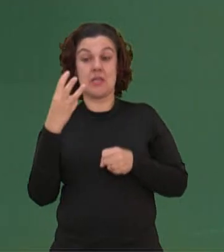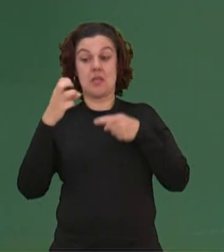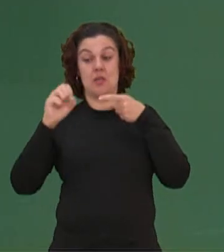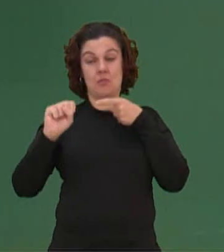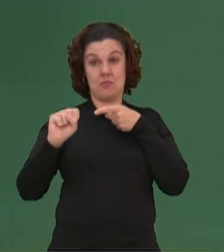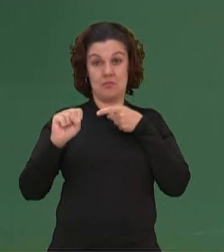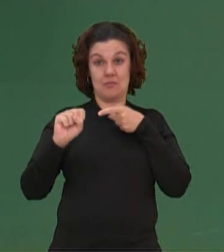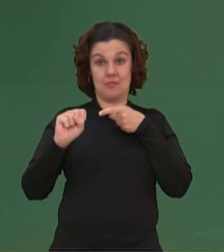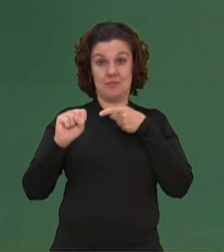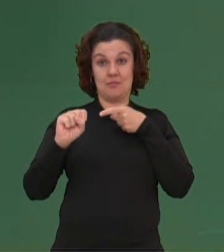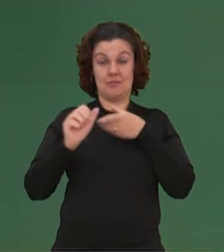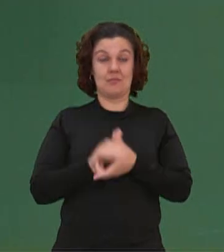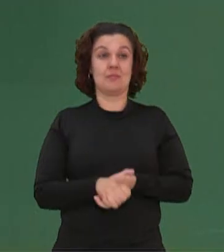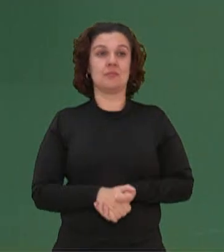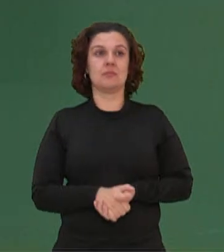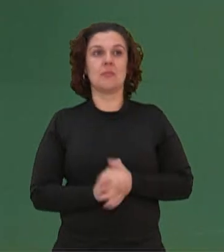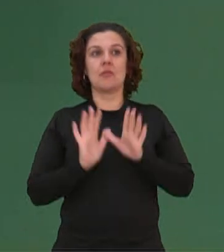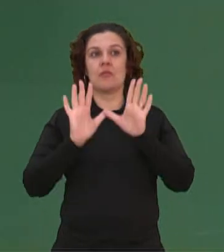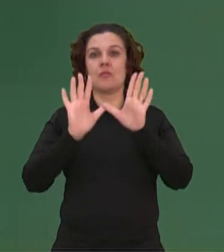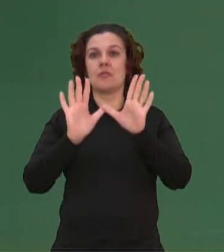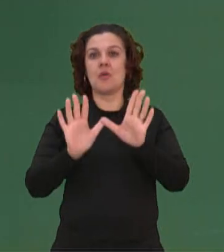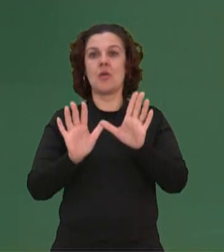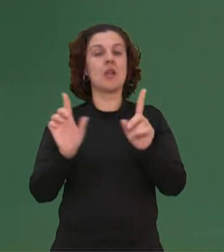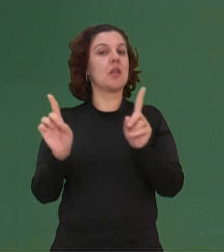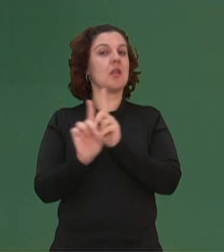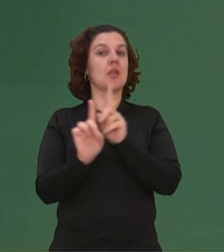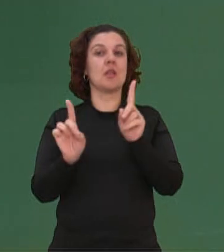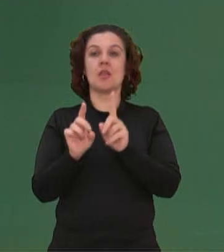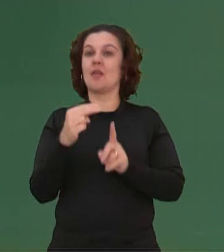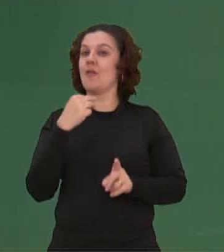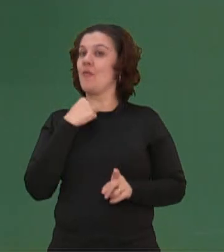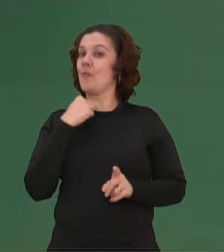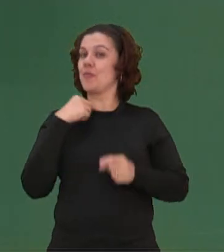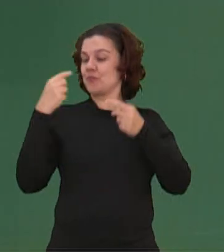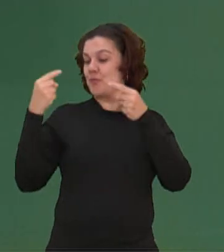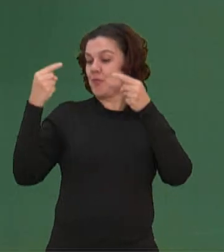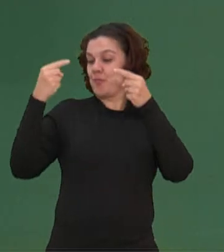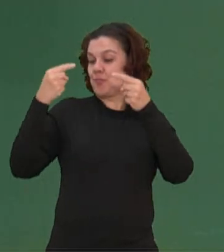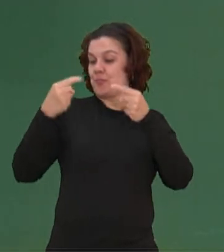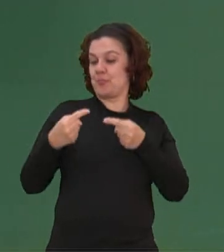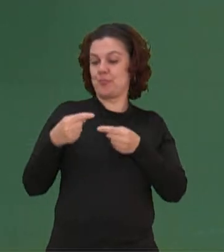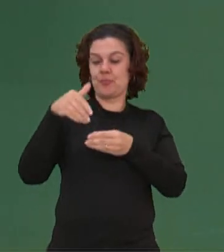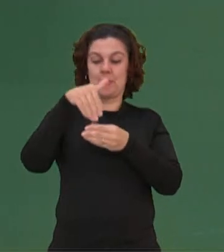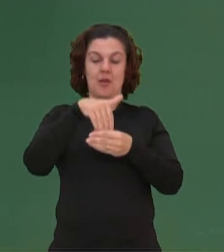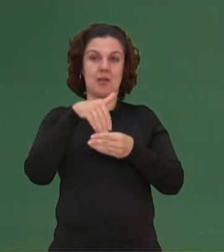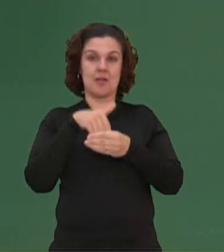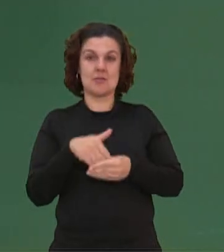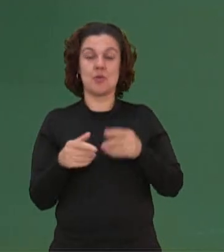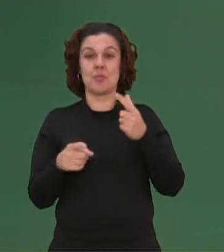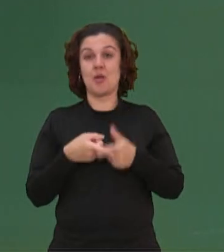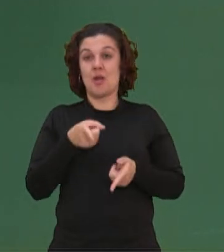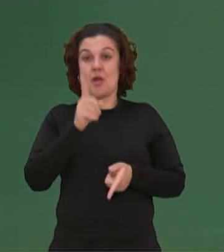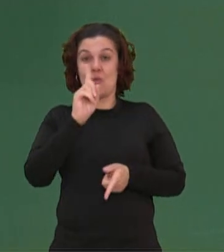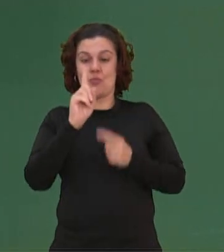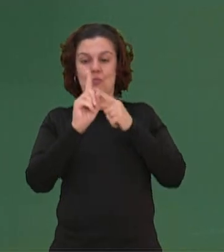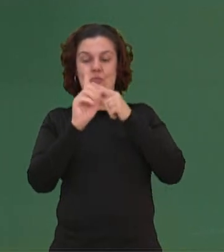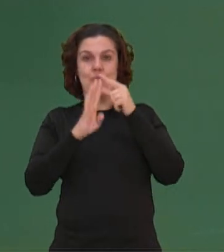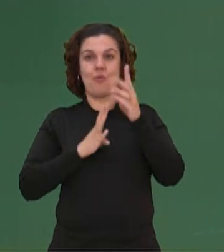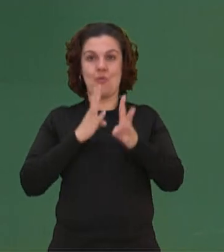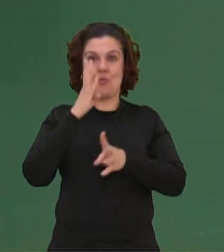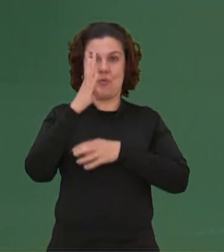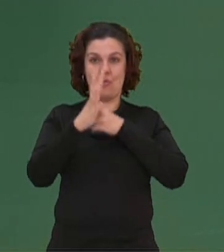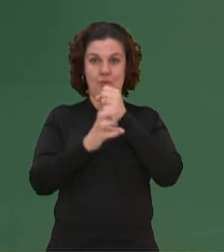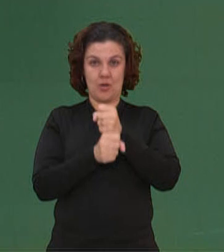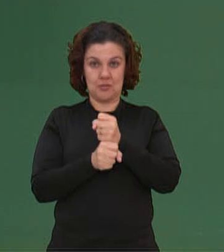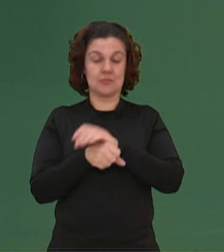1938, e o Getúlio Vargas não poderia concorrer à reeleição, era um mandato apenas de 4 anos.